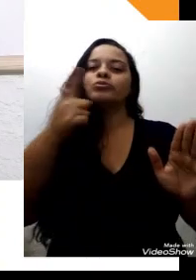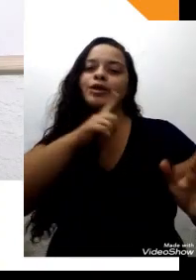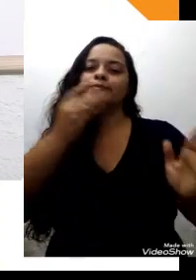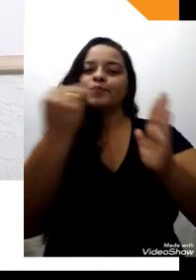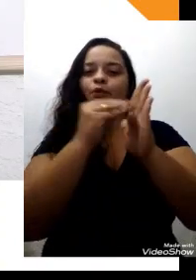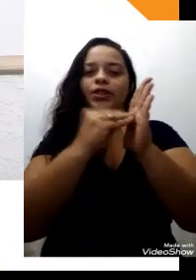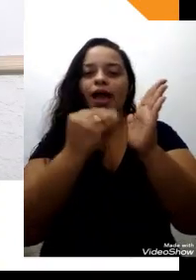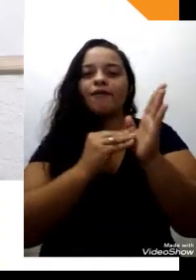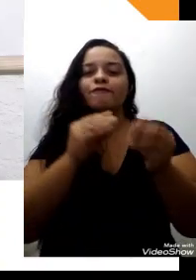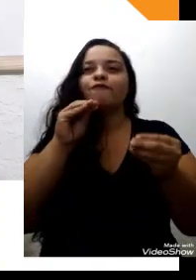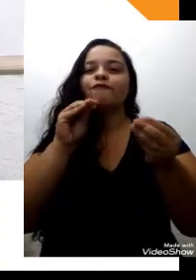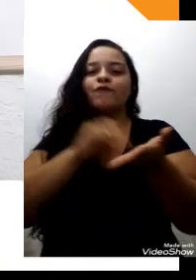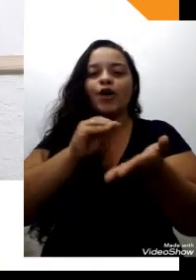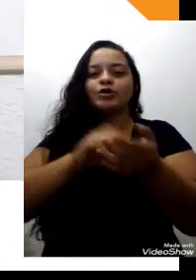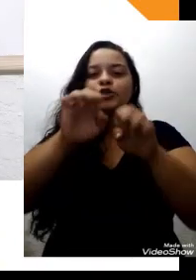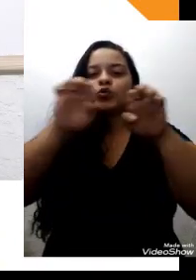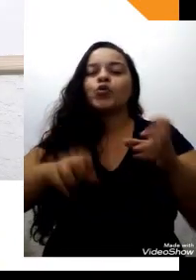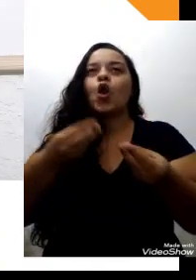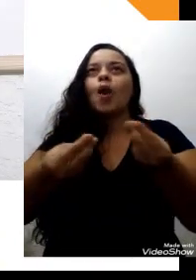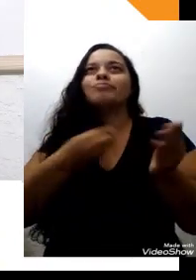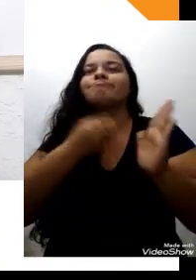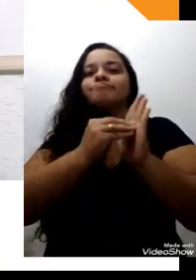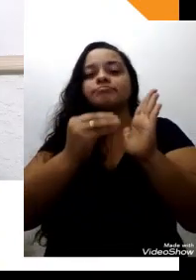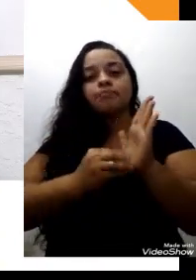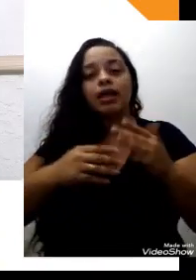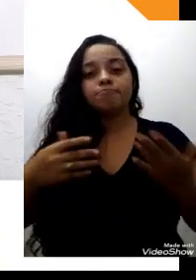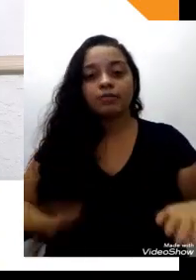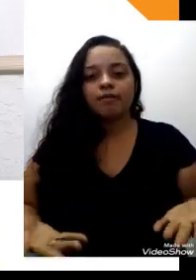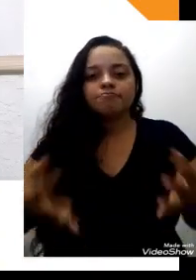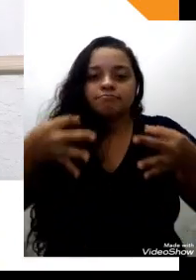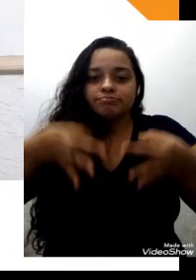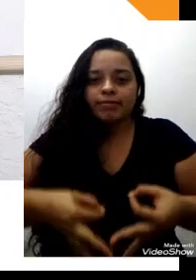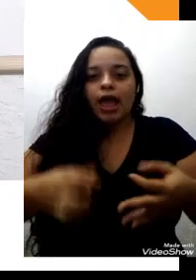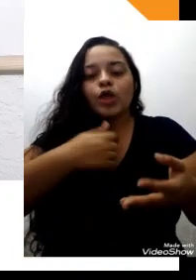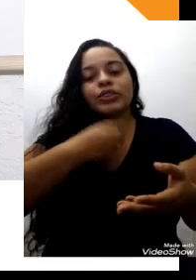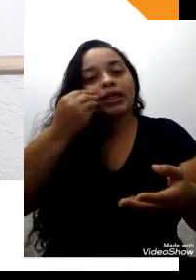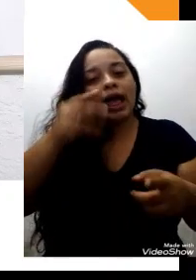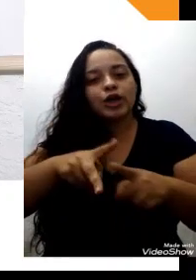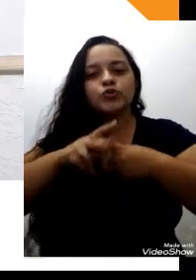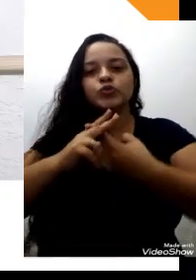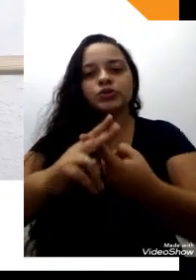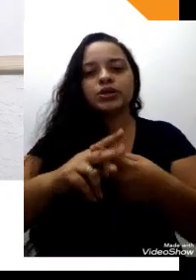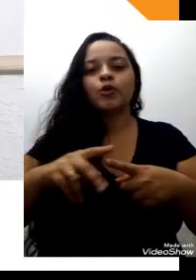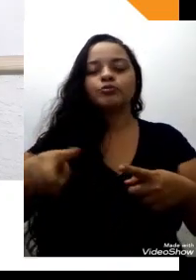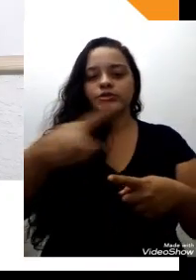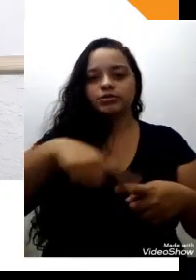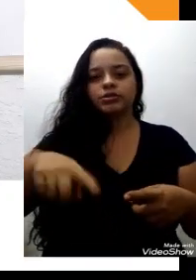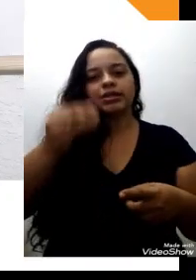ele não sabe como estruturar isso. E é justamente para corrigir esse problema, para